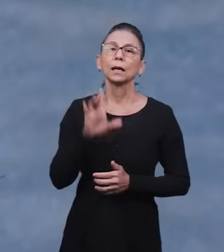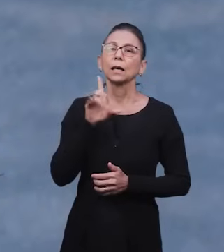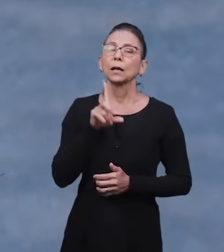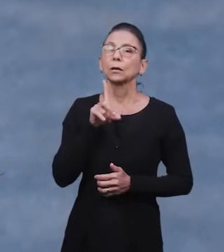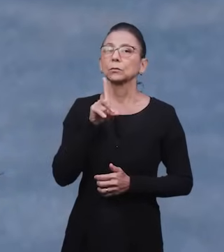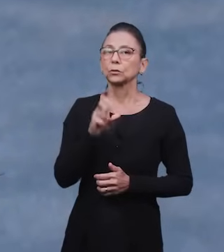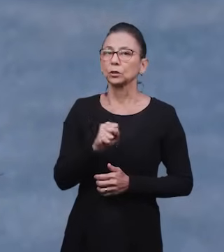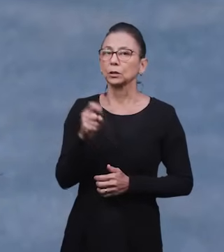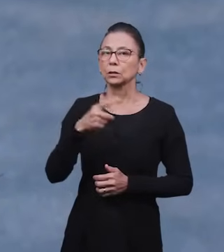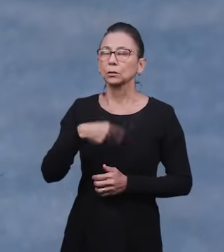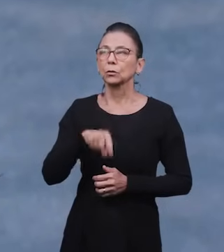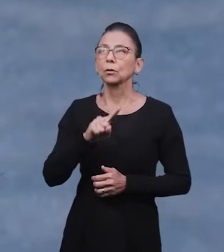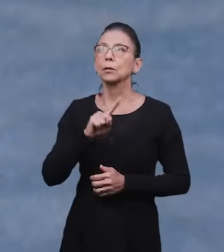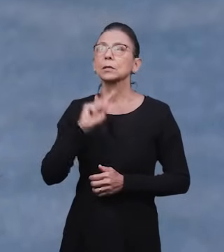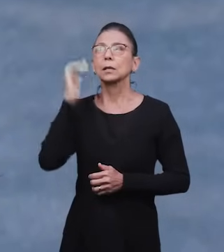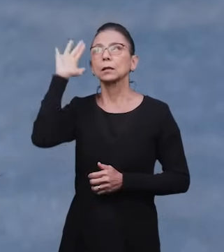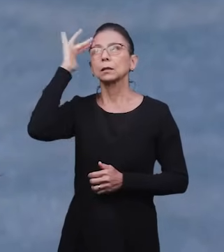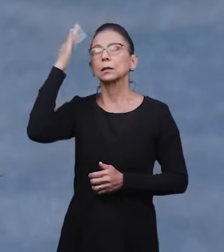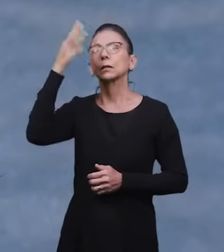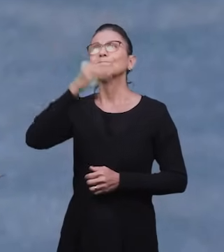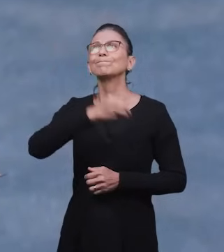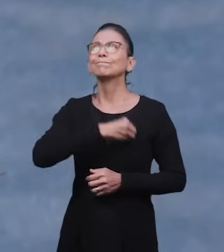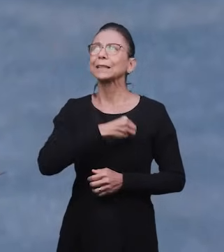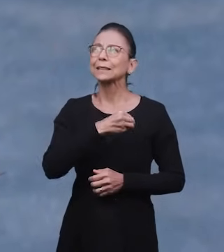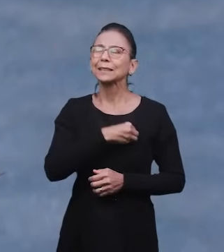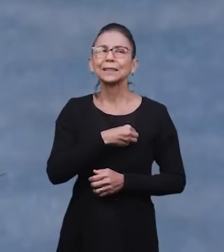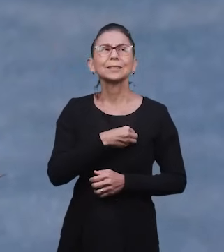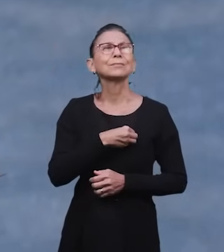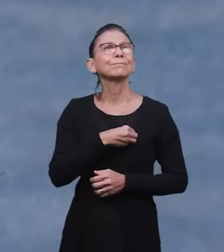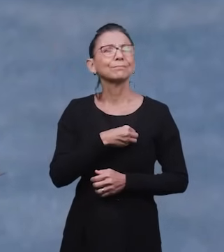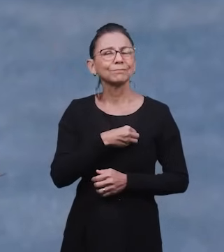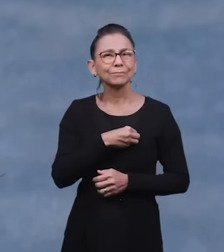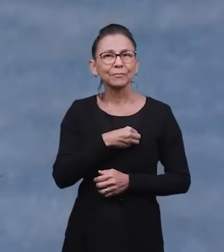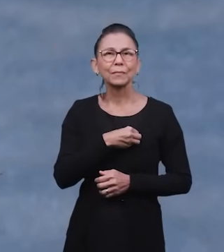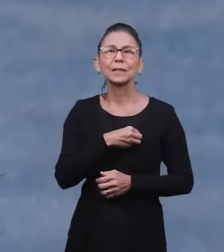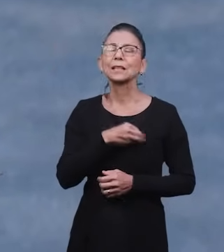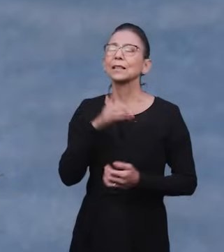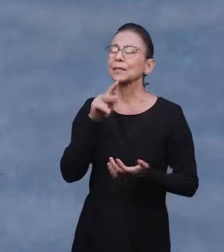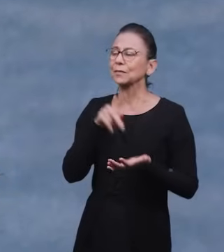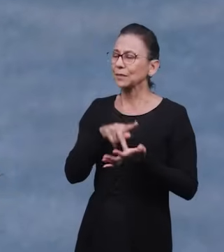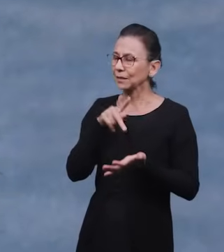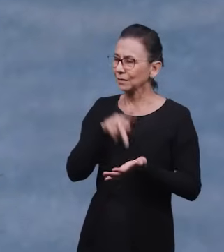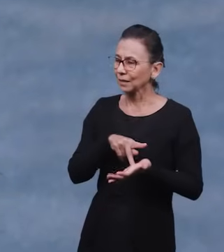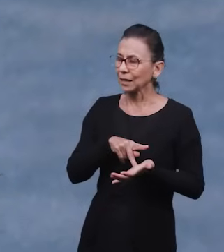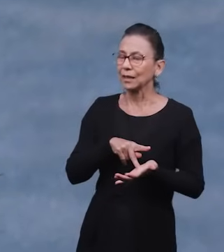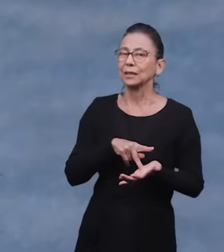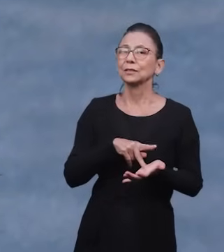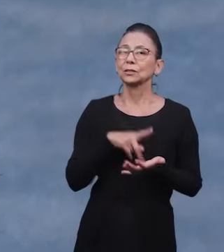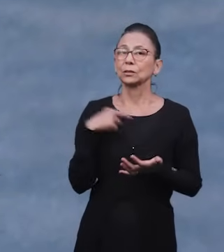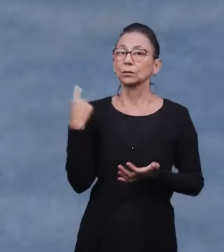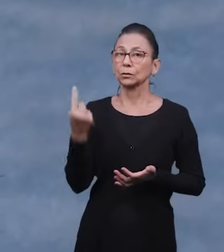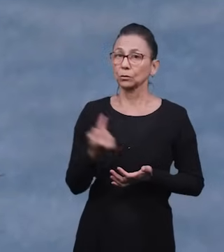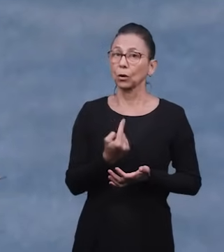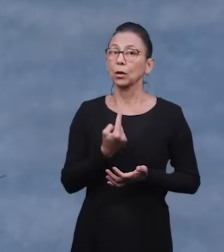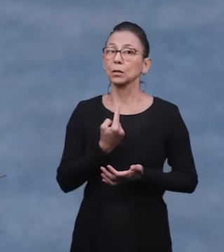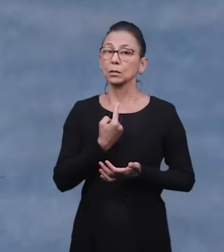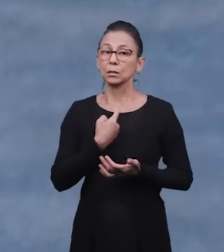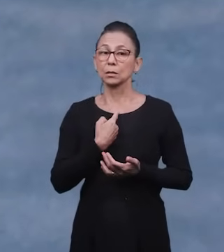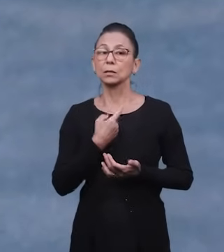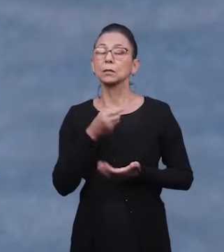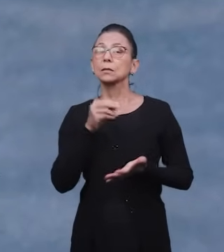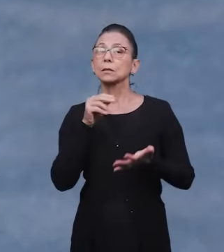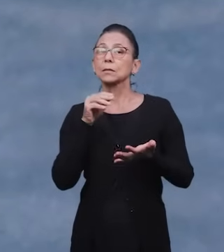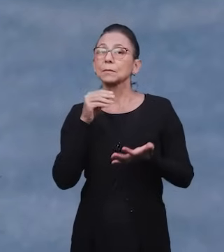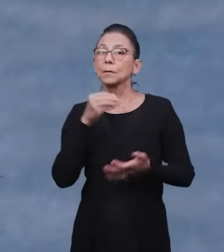tomamos consciência do pecado, entendemos que o pecado existe e que nós somos pecadores, isso é muito difícil, porque o